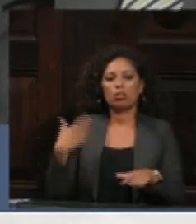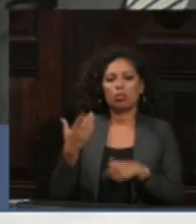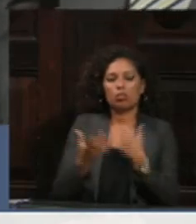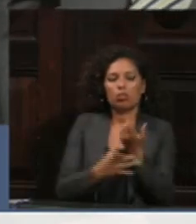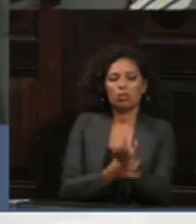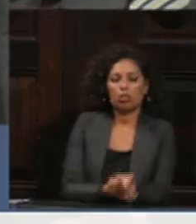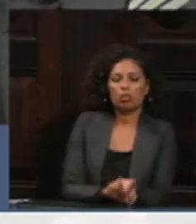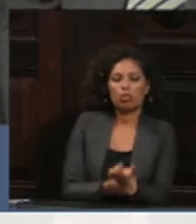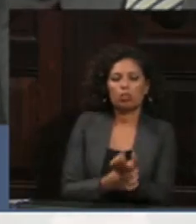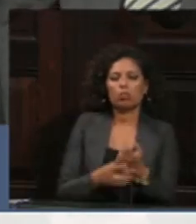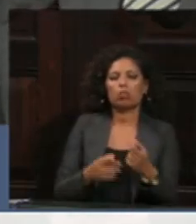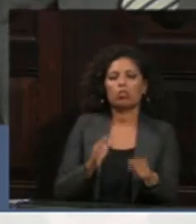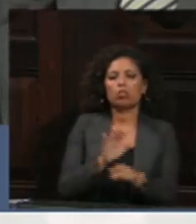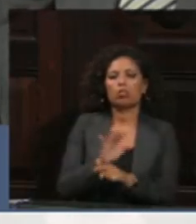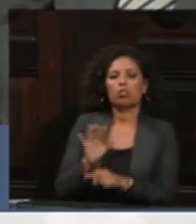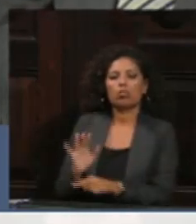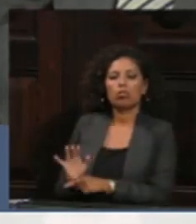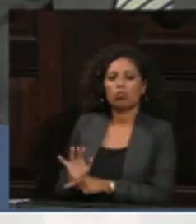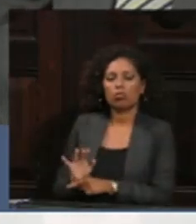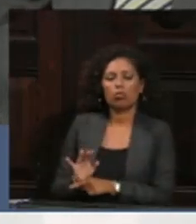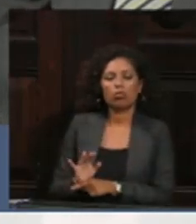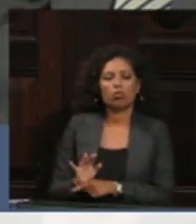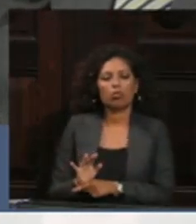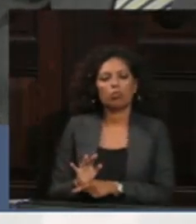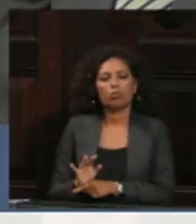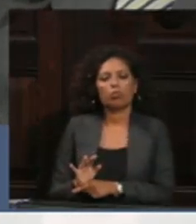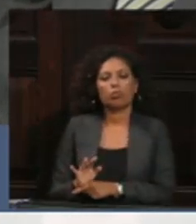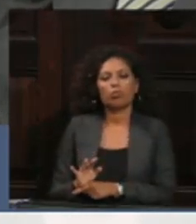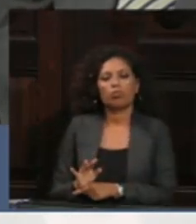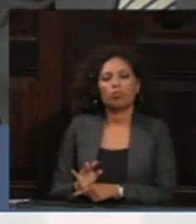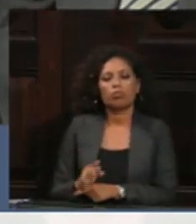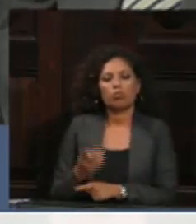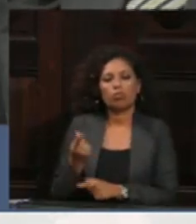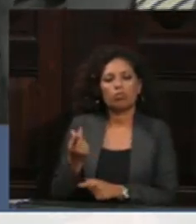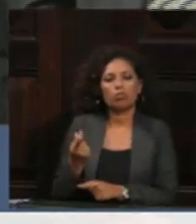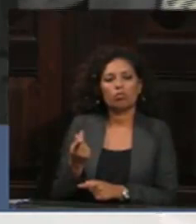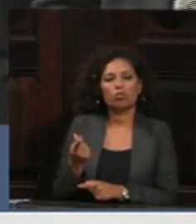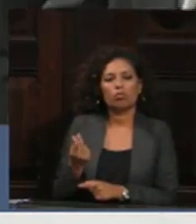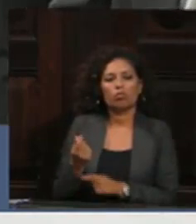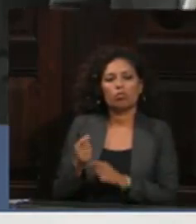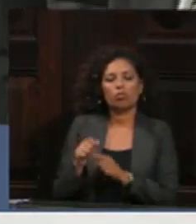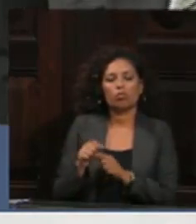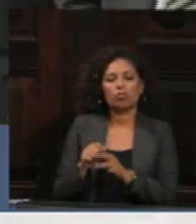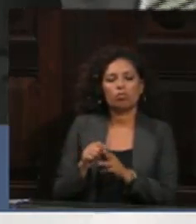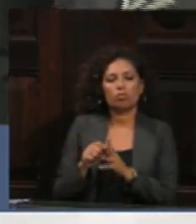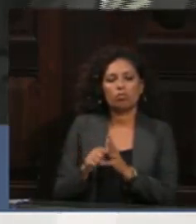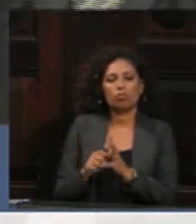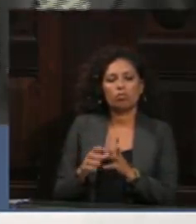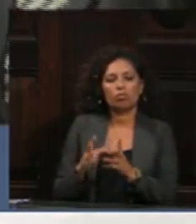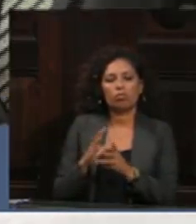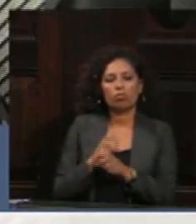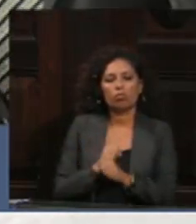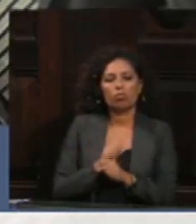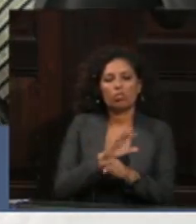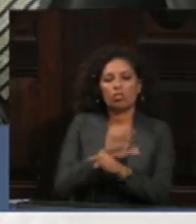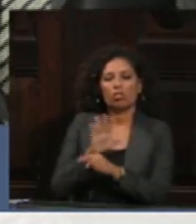pública, sob das tratativas do apoio financeiro dessa casa para aparelhamento da Polícia